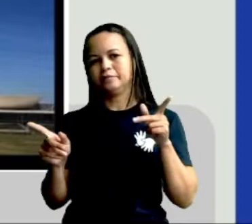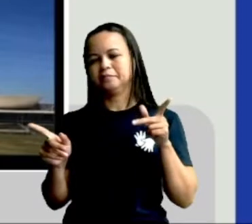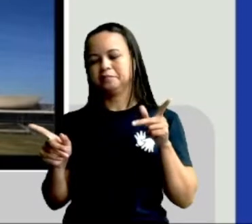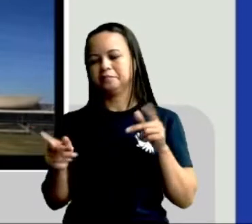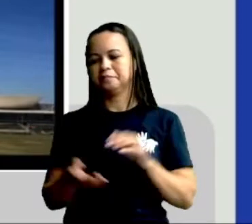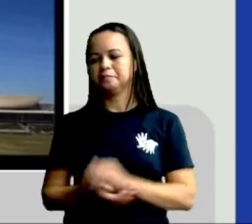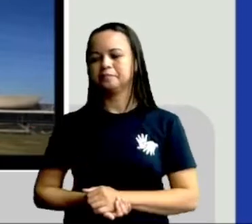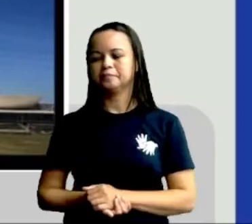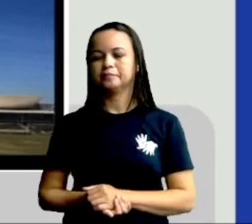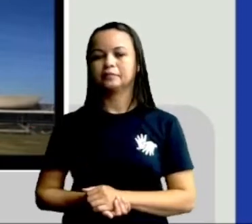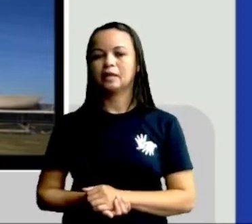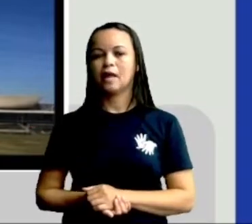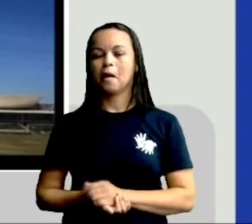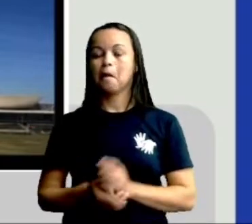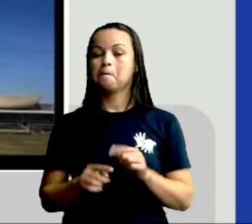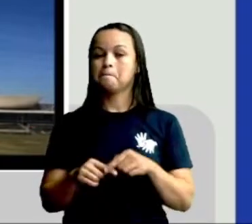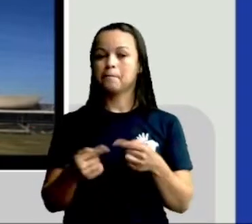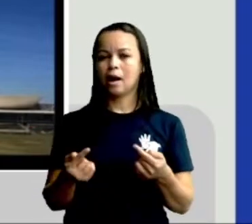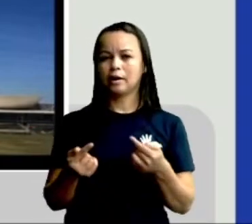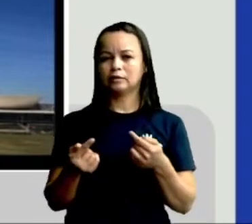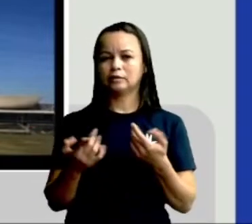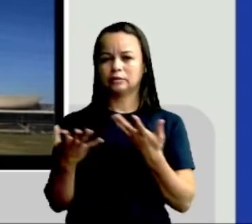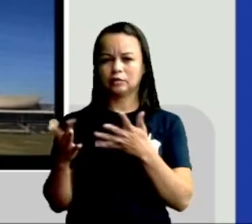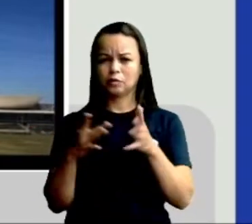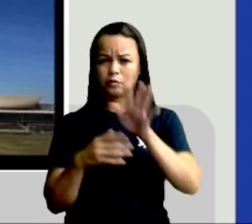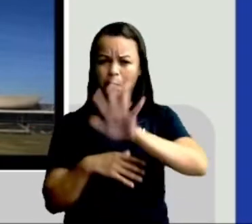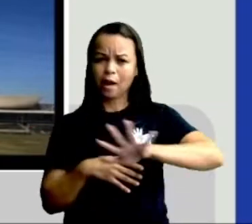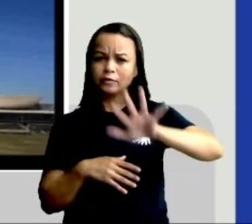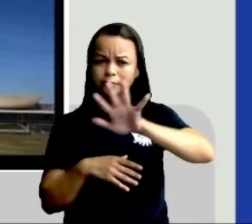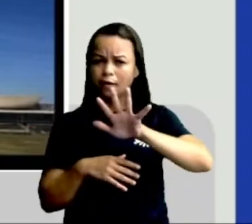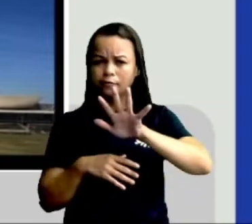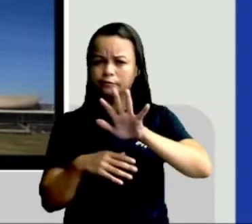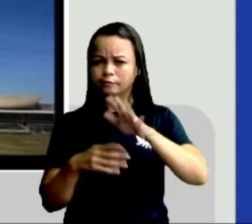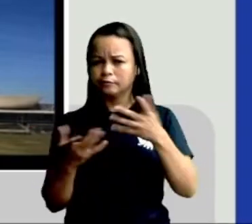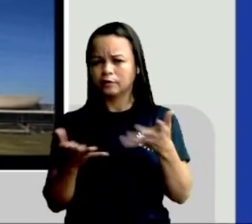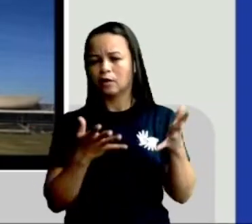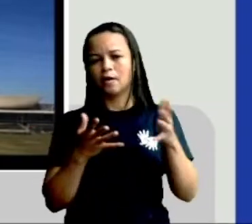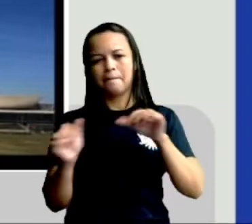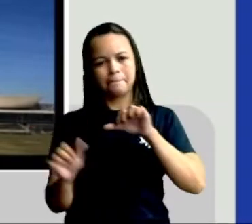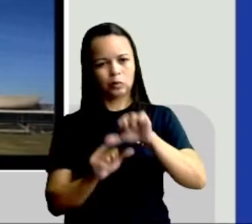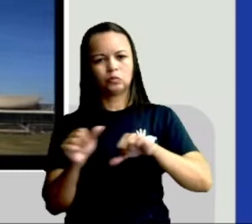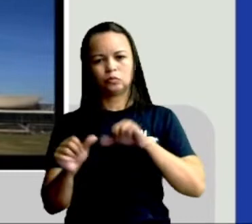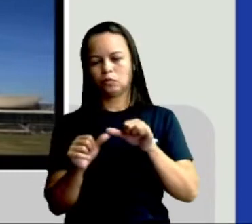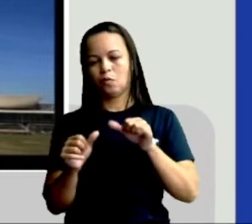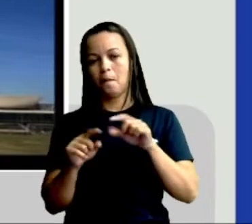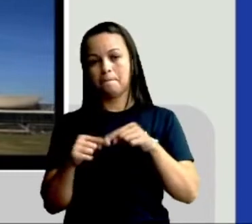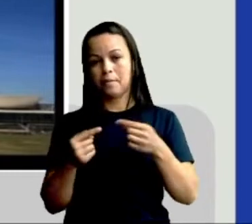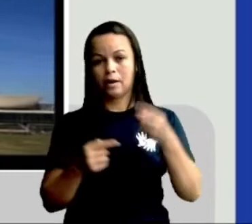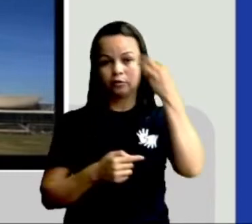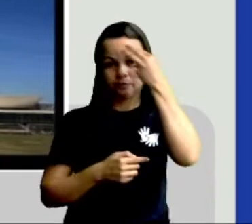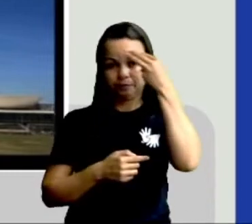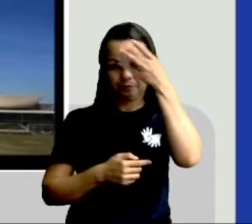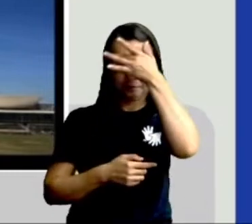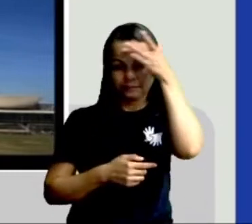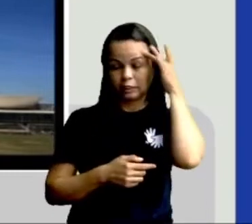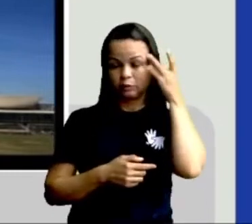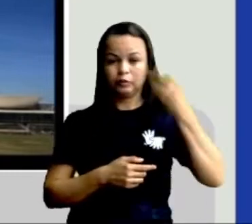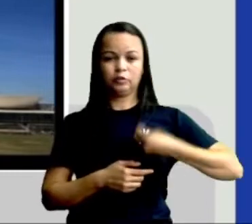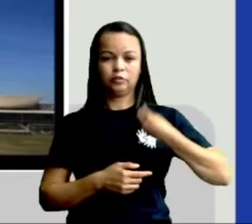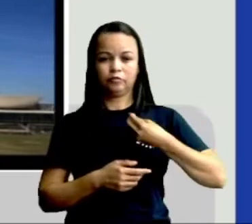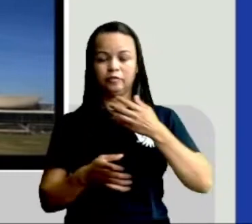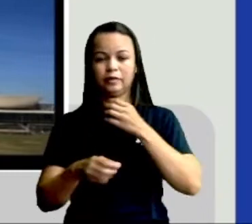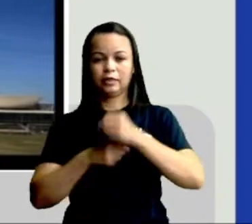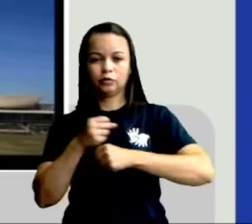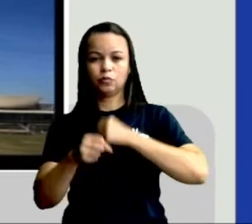vendo mais ela deixou de ser paisagem não a paisagem mudou mas na memória daquelas pessoas que